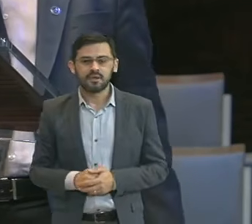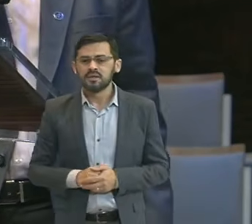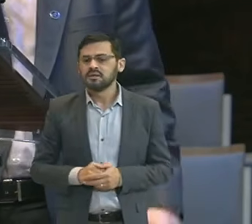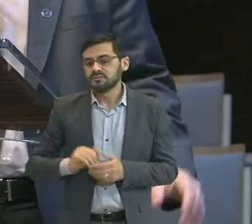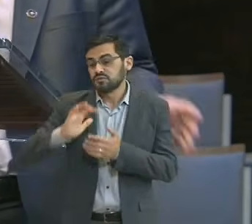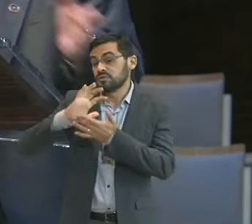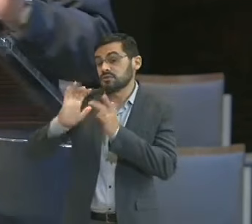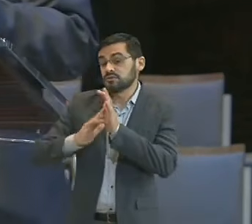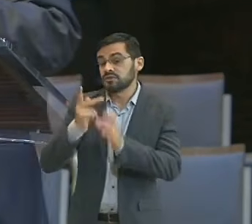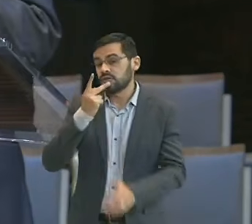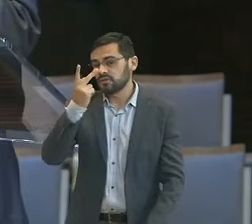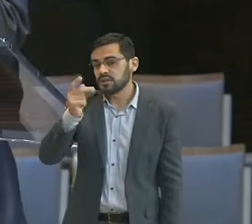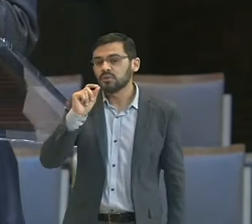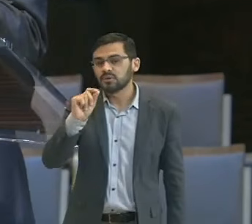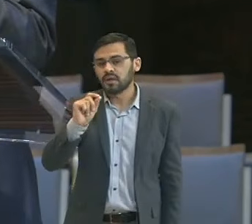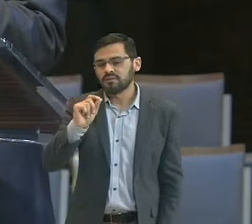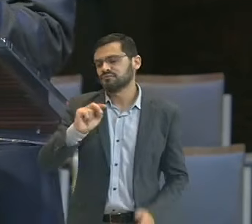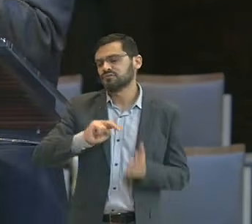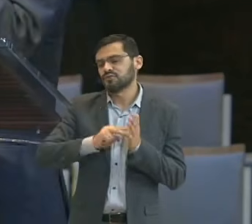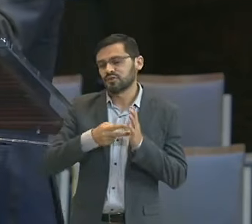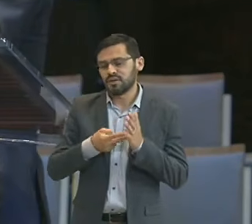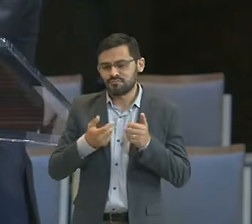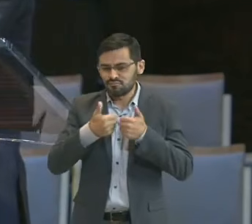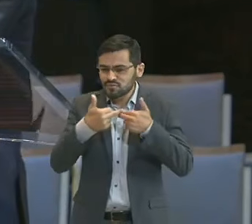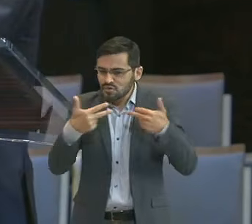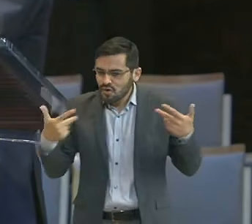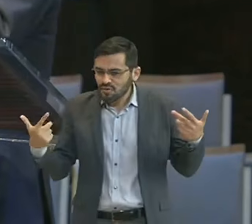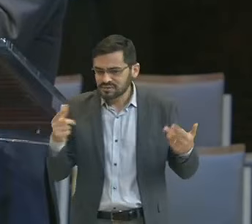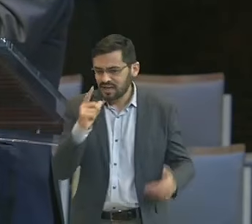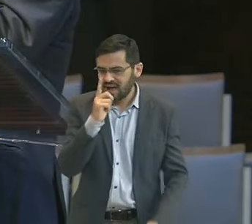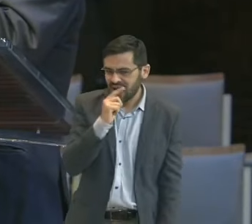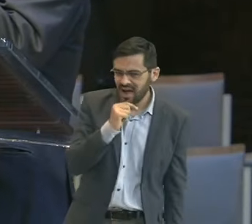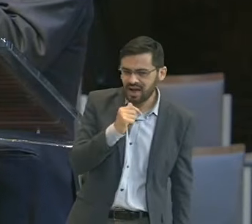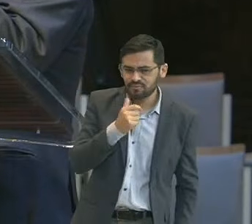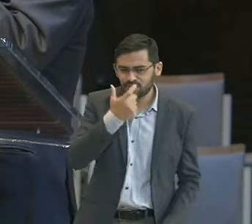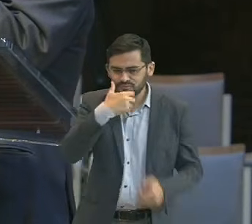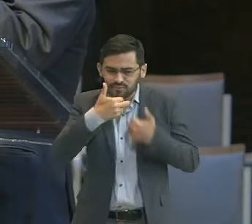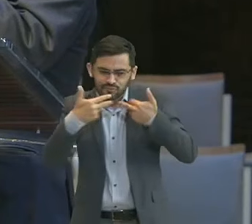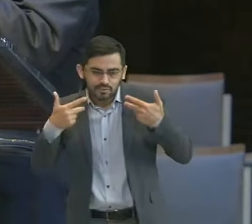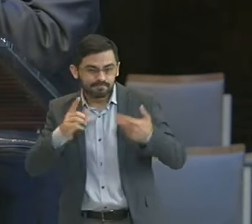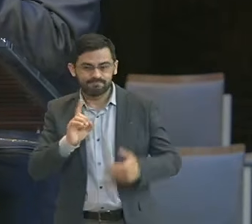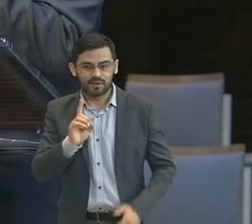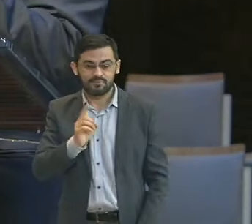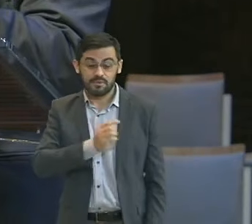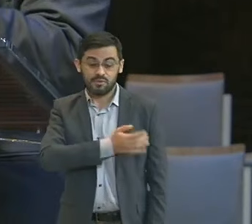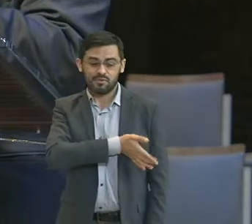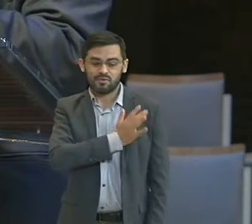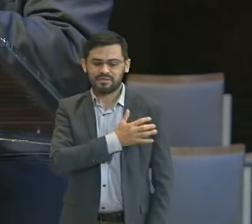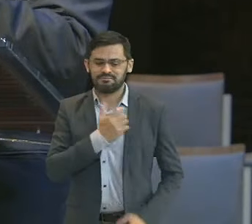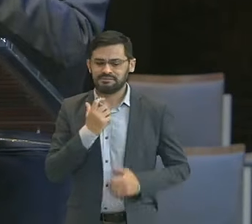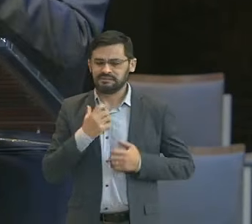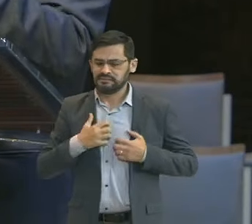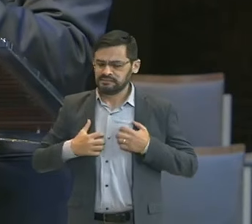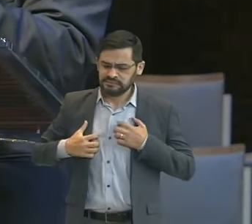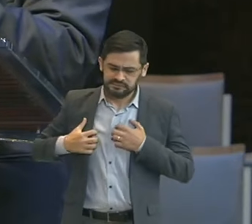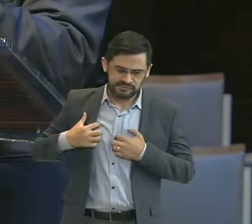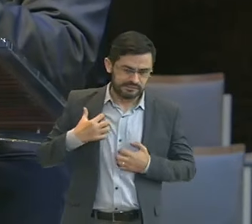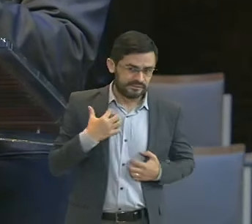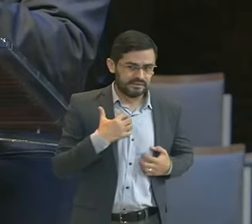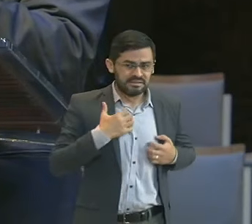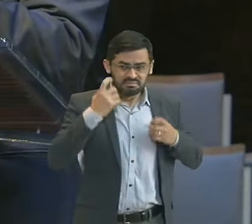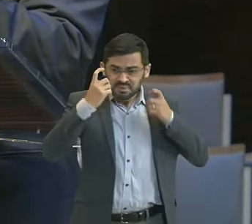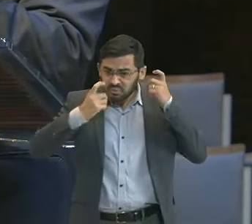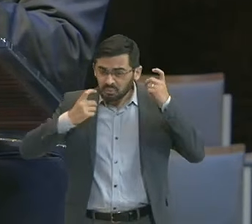Jesus está dizendo não tem a ver com cereja, com água. Ele tem a ver com um coração aflito,